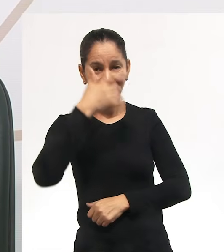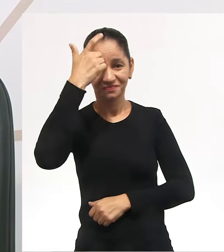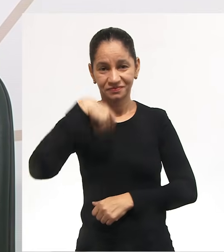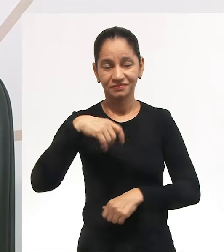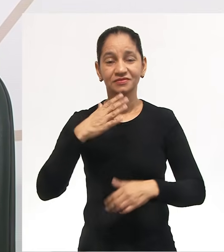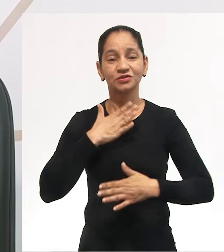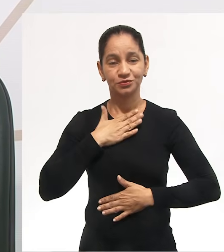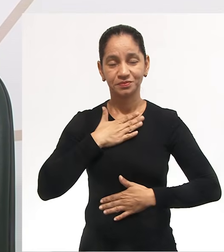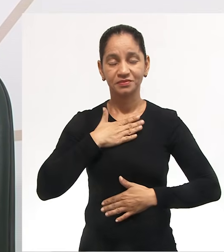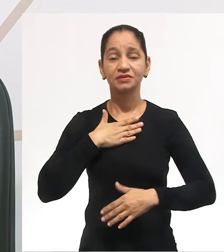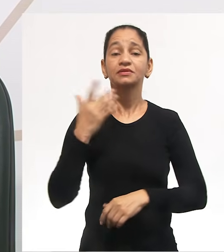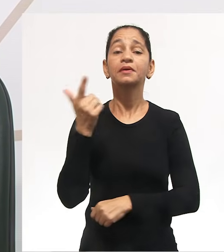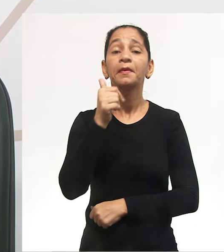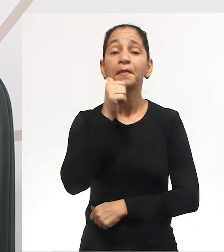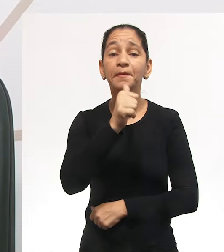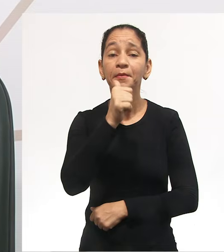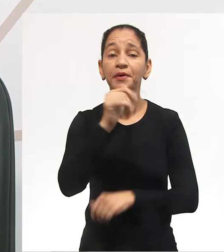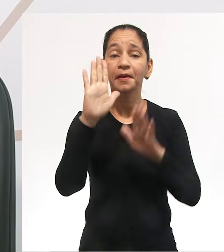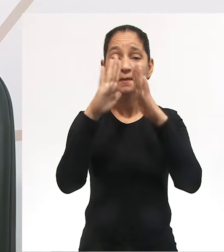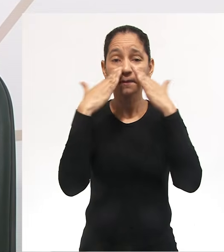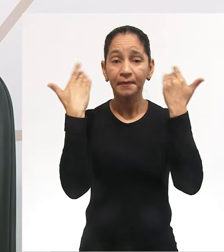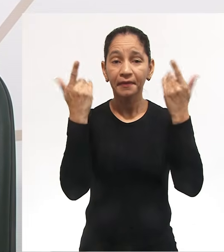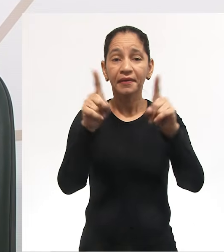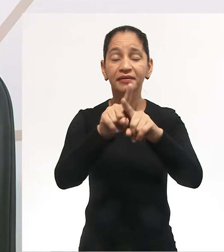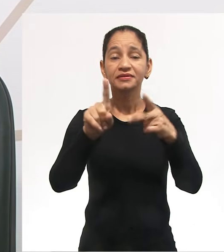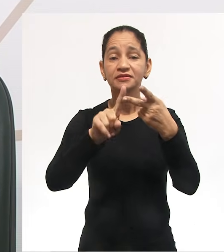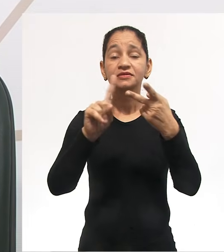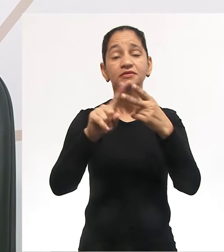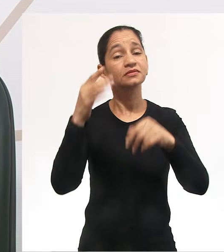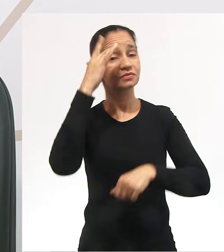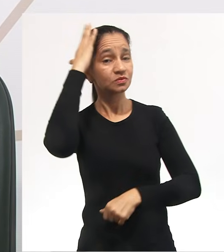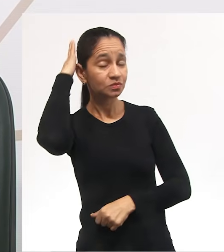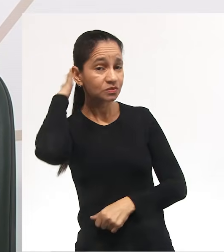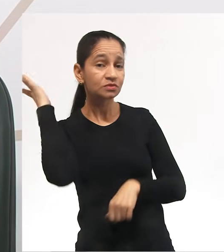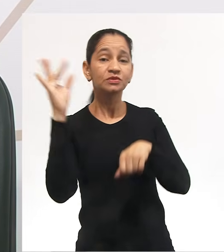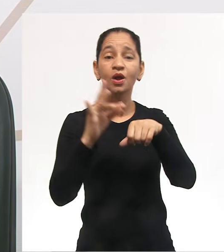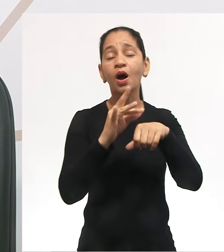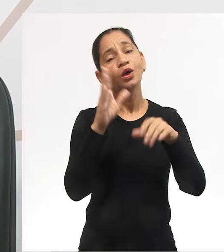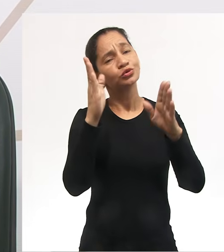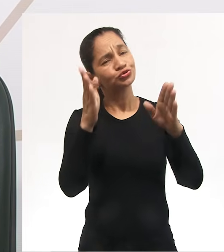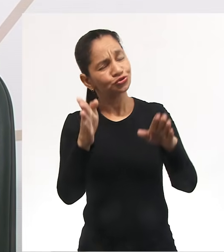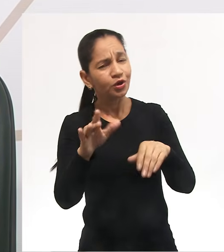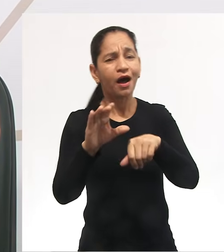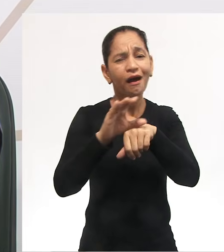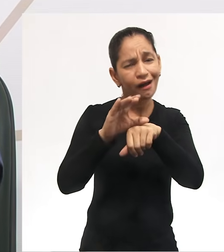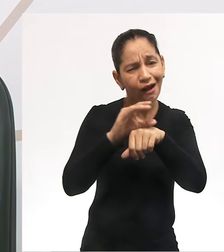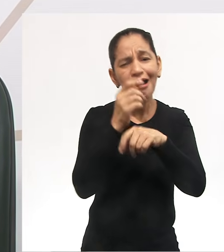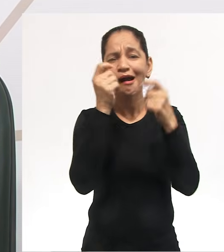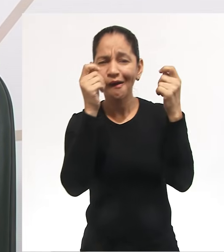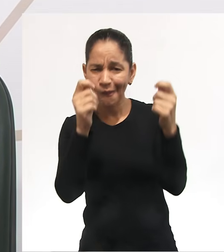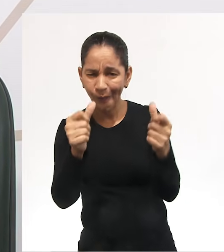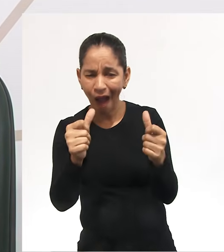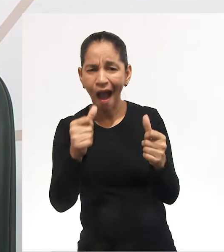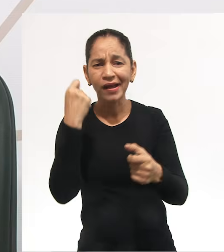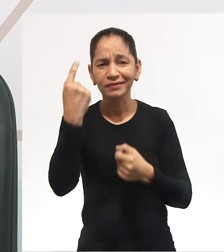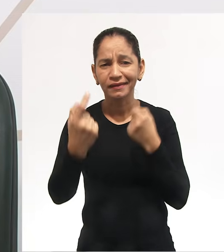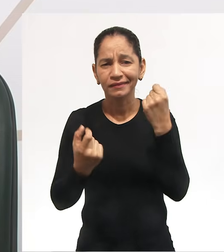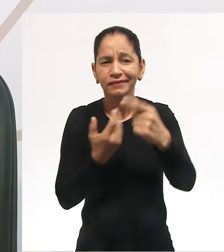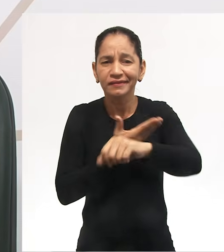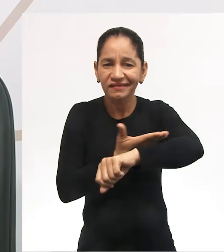minha audiodescrição, né? Eu sou uma mulher parda, tenho cabelos pretos com alguns fios brancos,